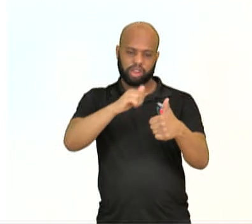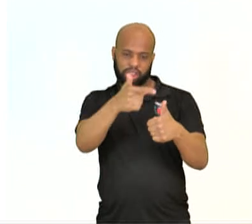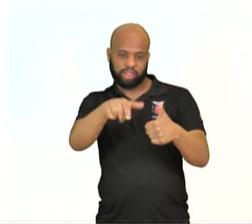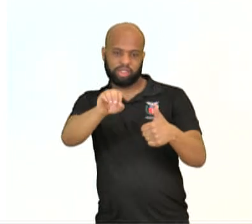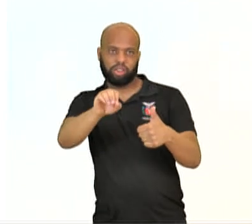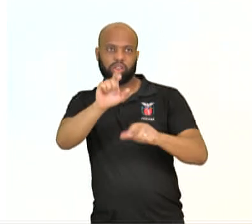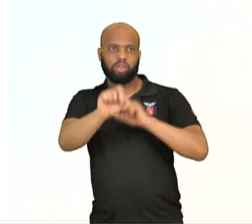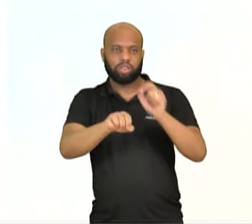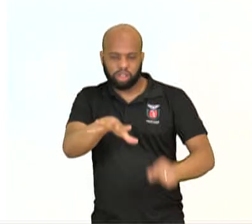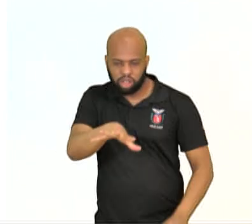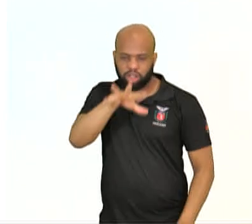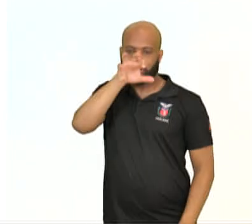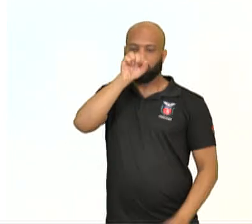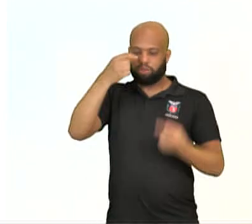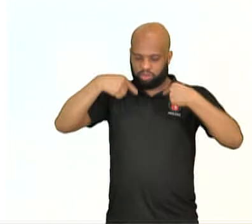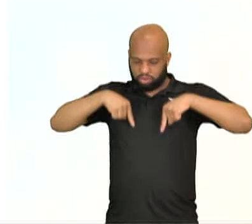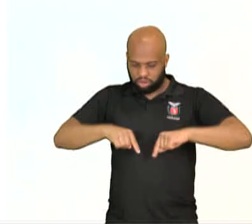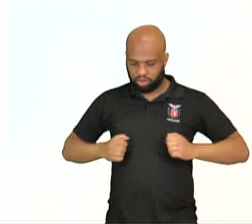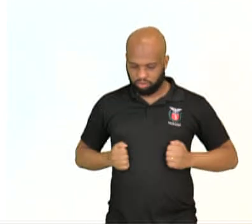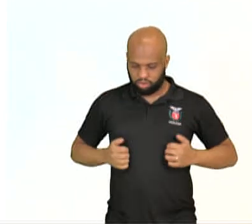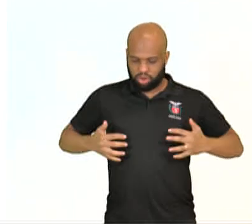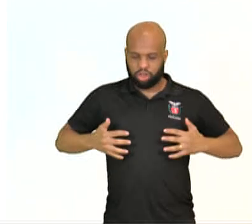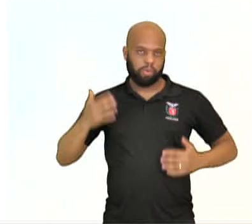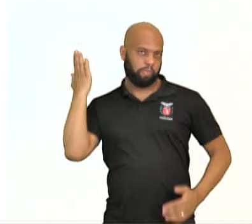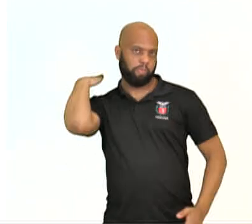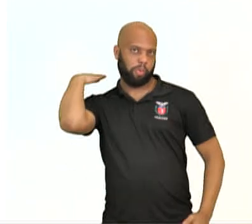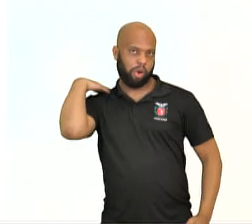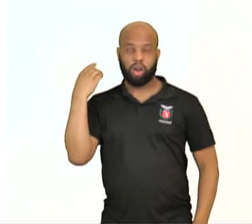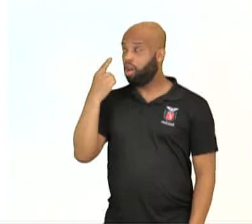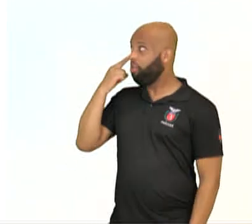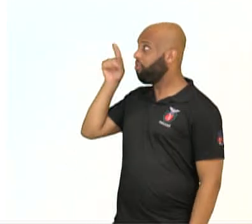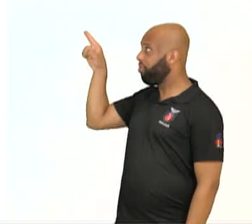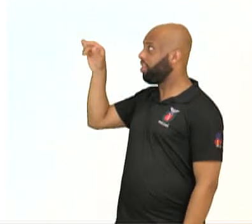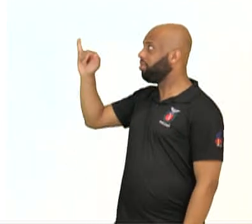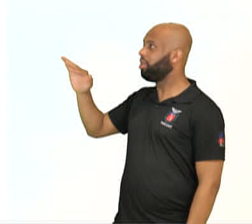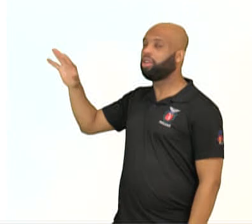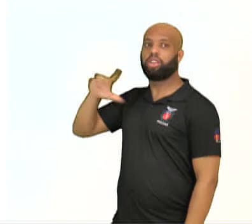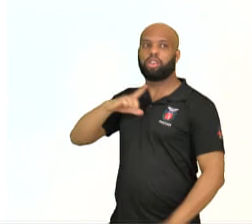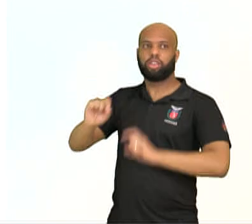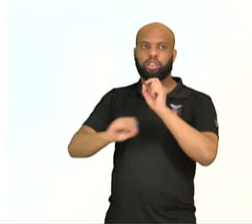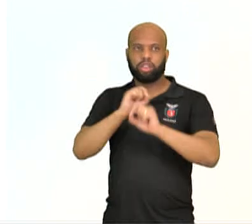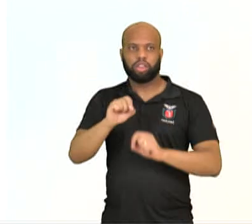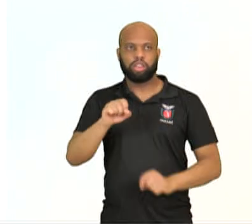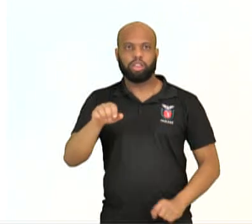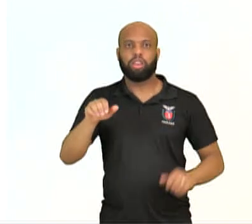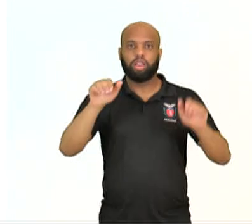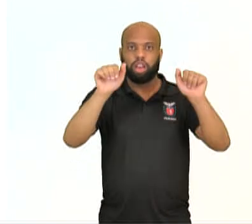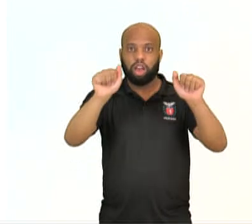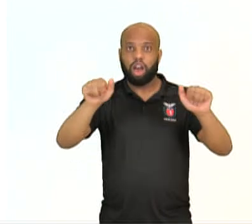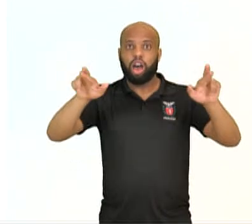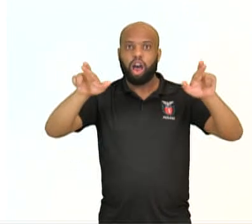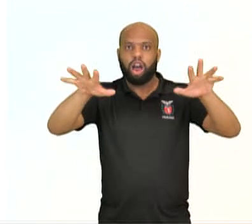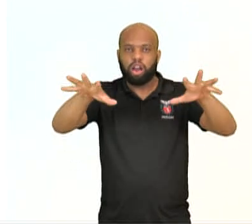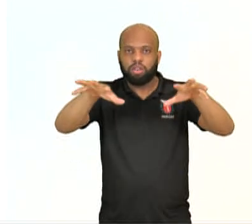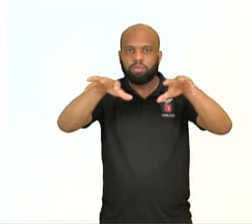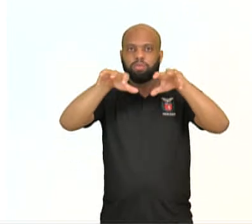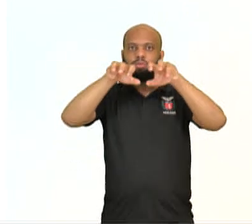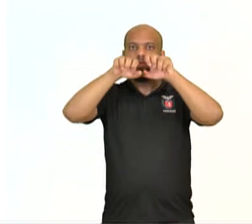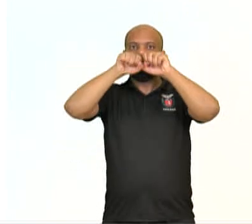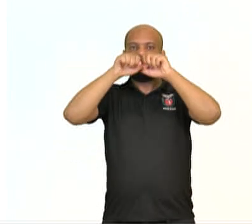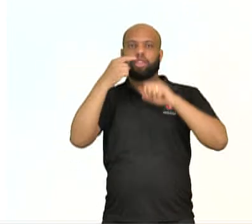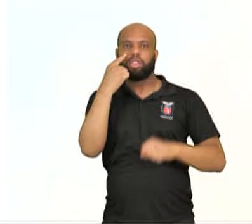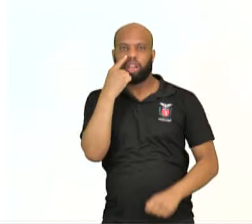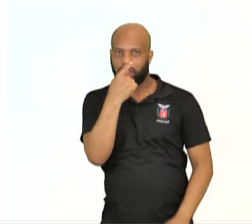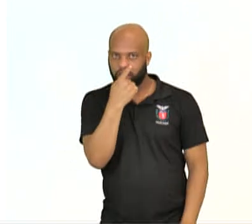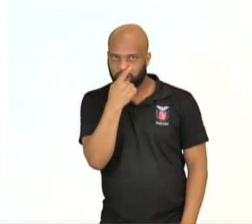o ar aos pulmões. Como nós podemos visualizar pela imagem, então, o ar sendo puxado do meio exterior pelo